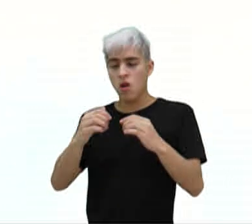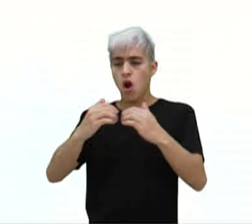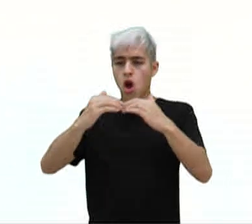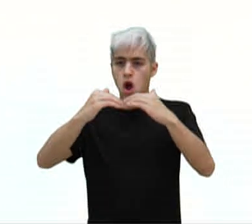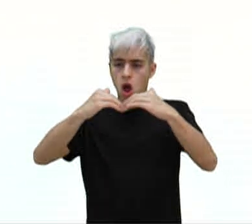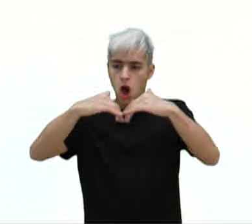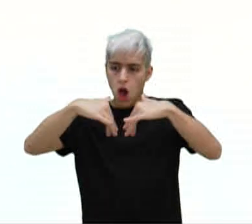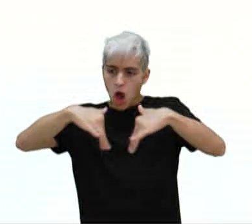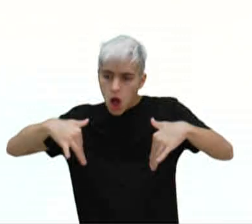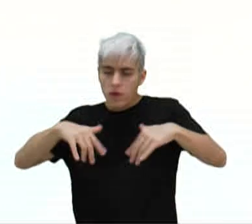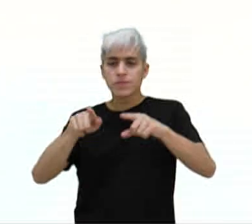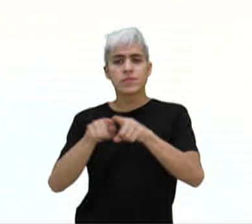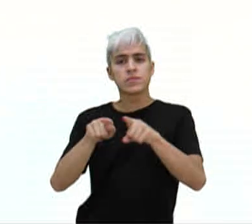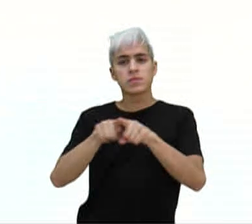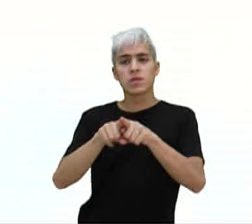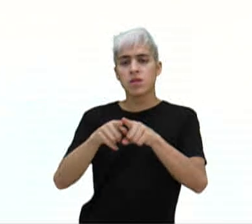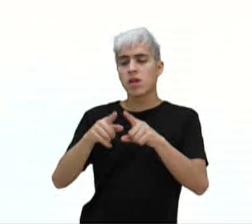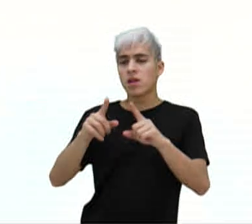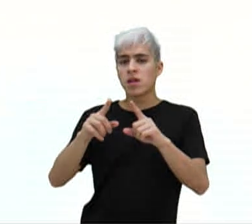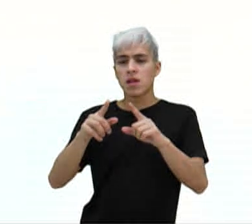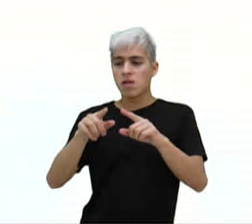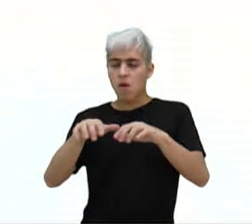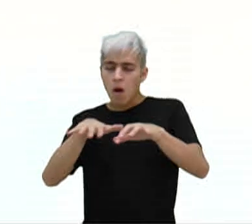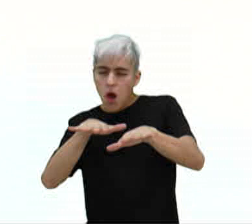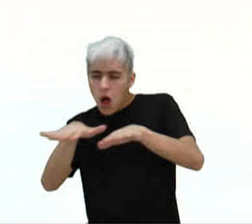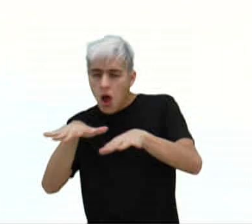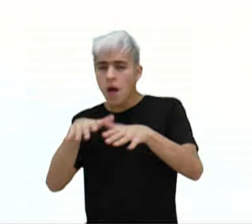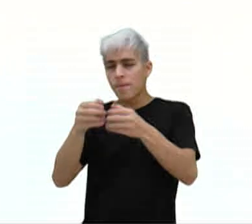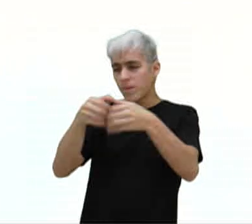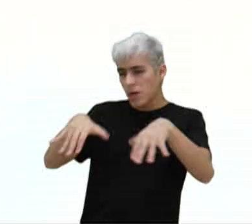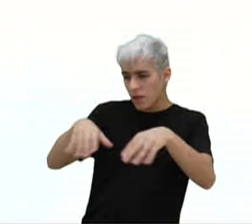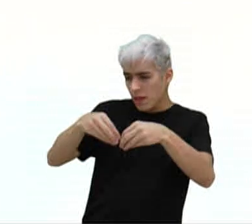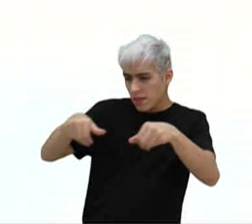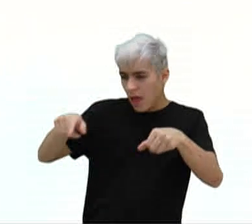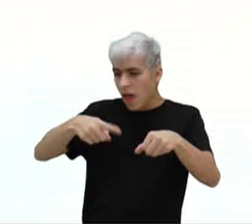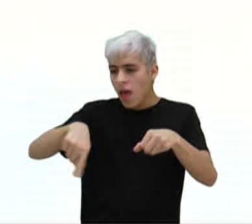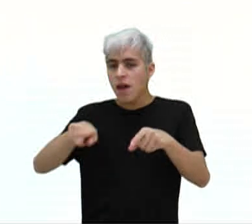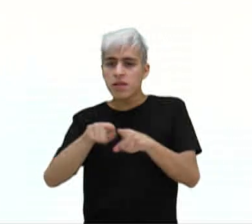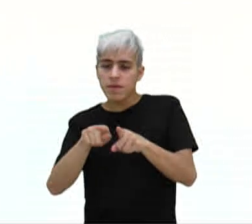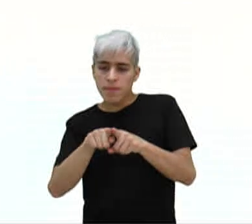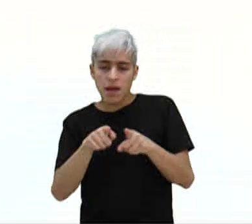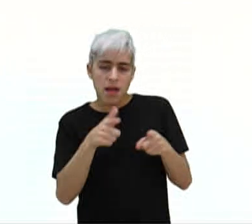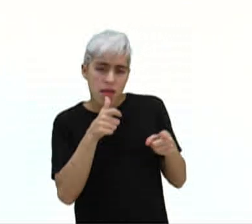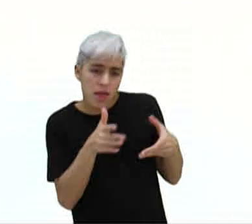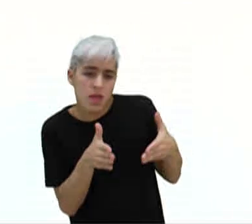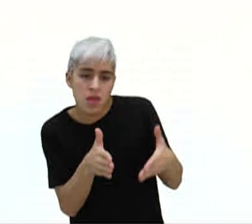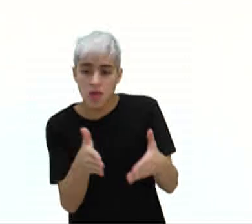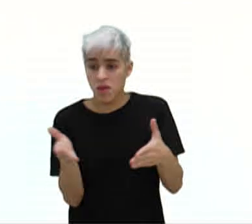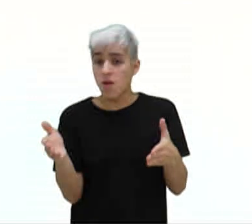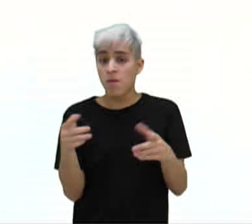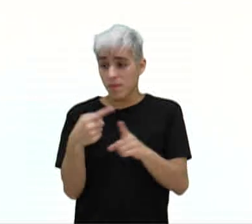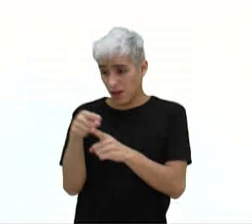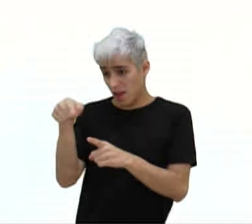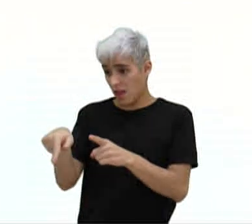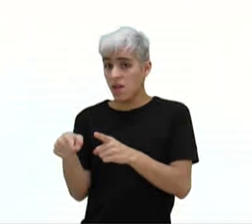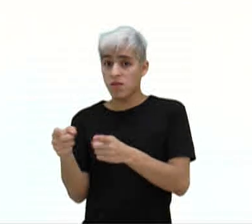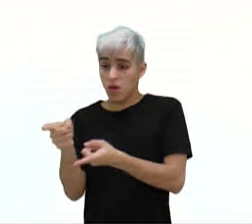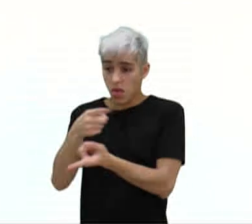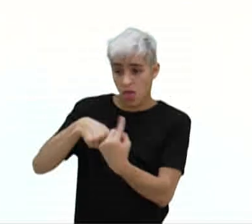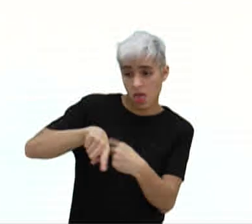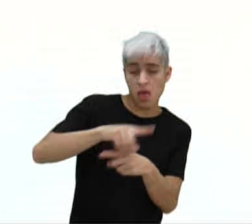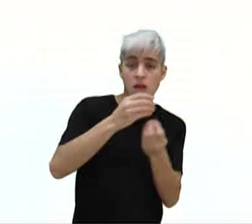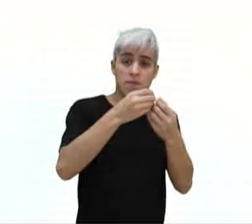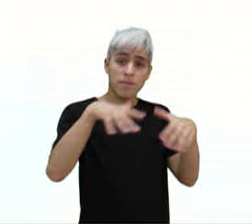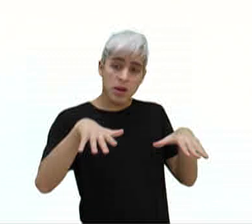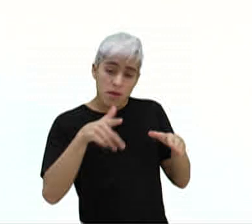assoreamento, né? Que diminua a erosão e o assoreamento ali para os rios. Então, veja, isso vai interferir nos cursos dos